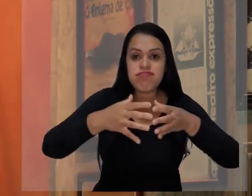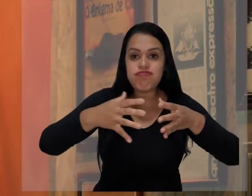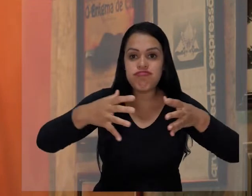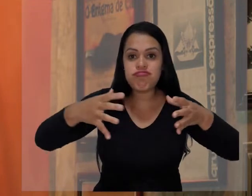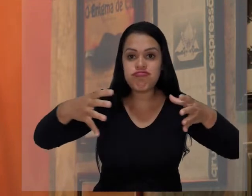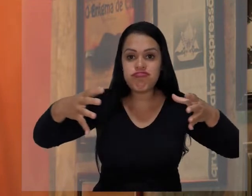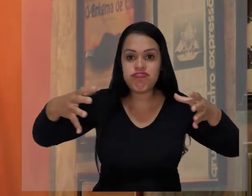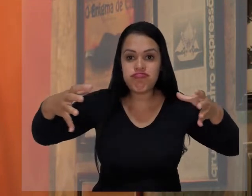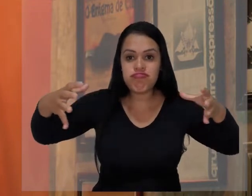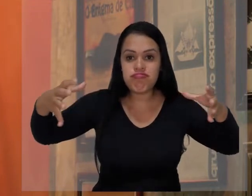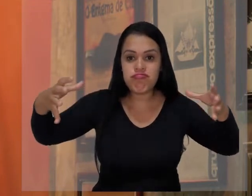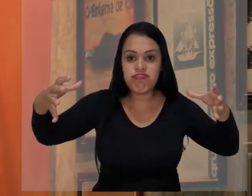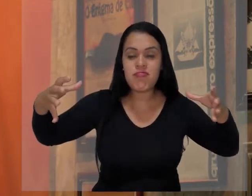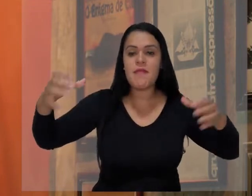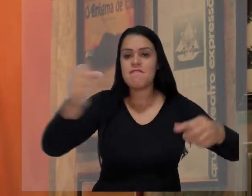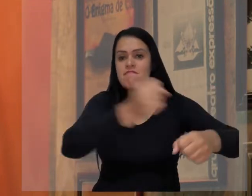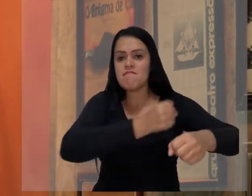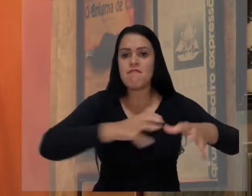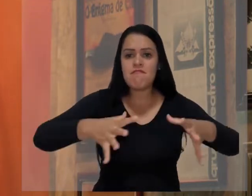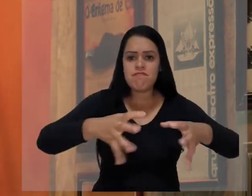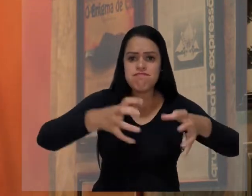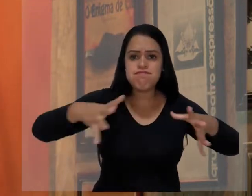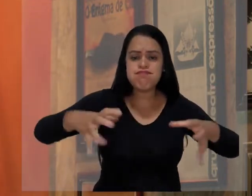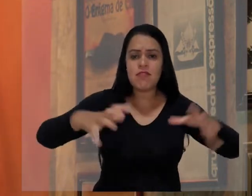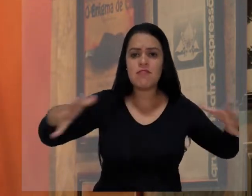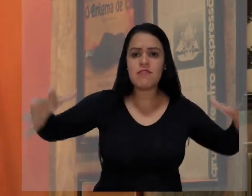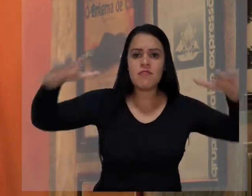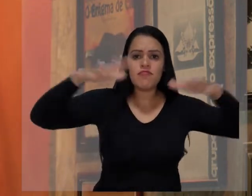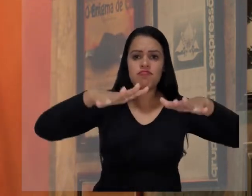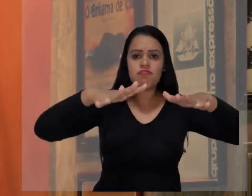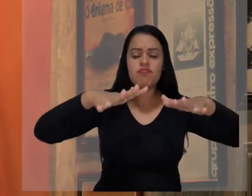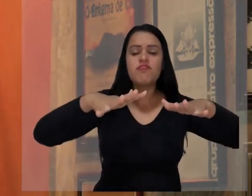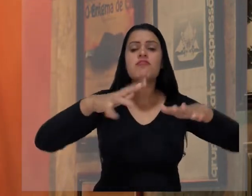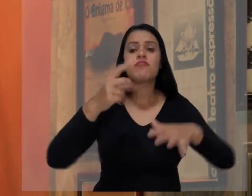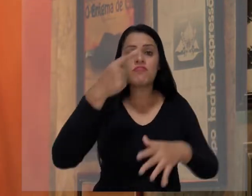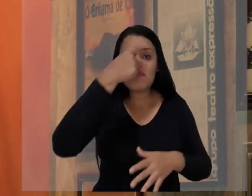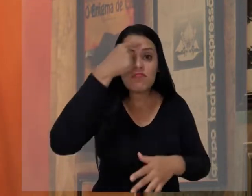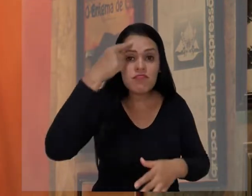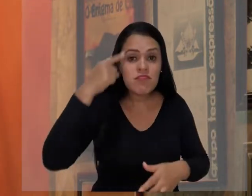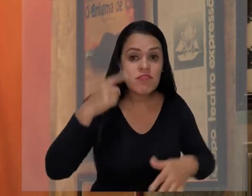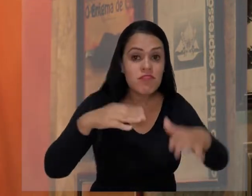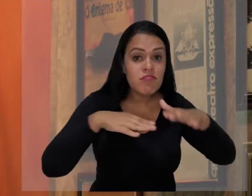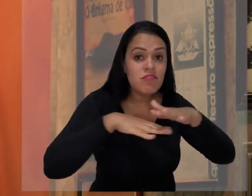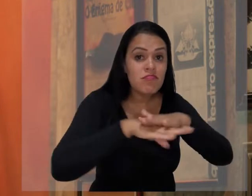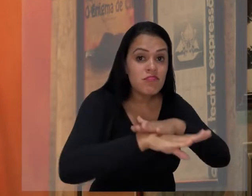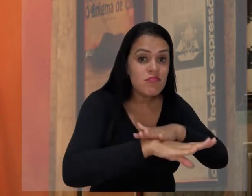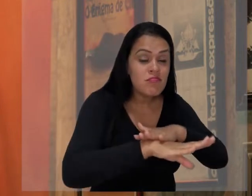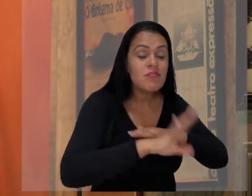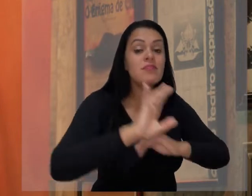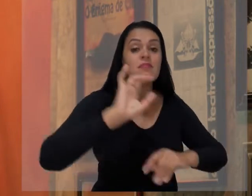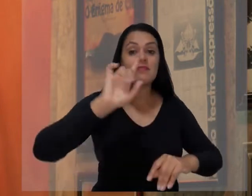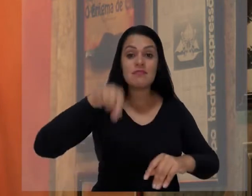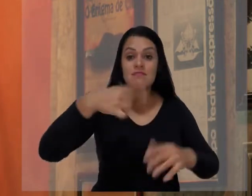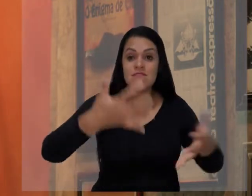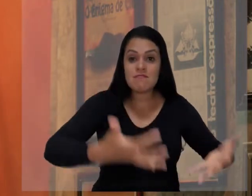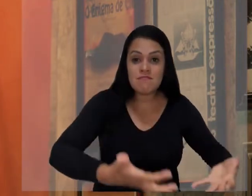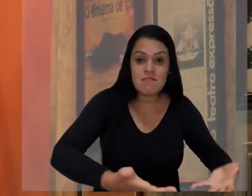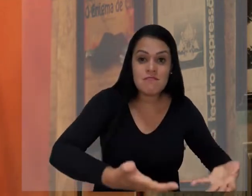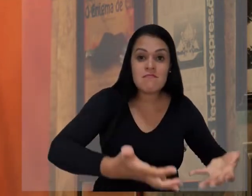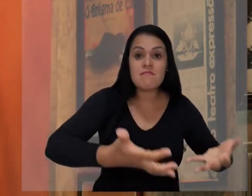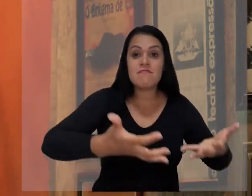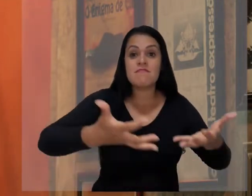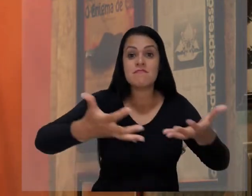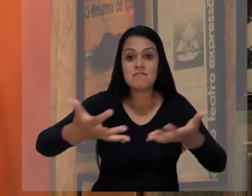mexe, mexe, mexe, tampa bem, por 30 minutos deixa bem quartadinho ali. Depois tu pega